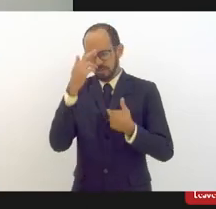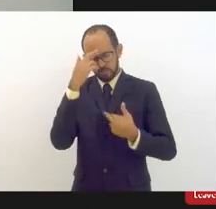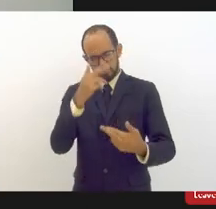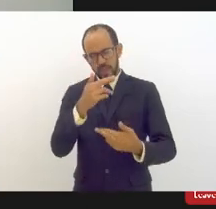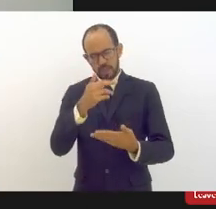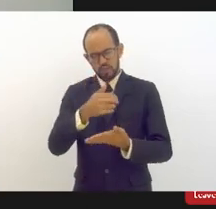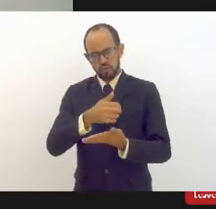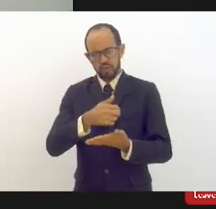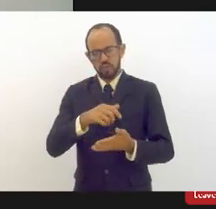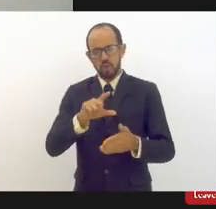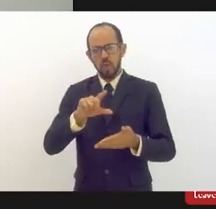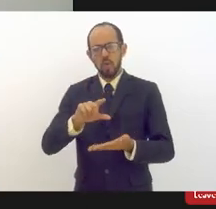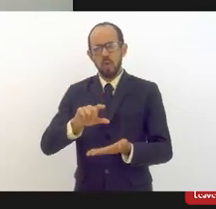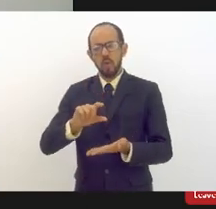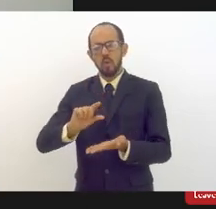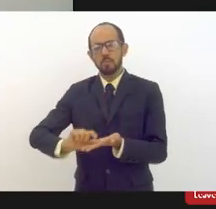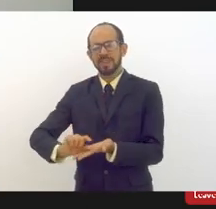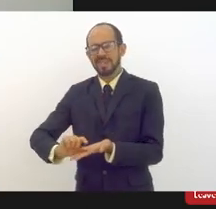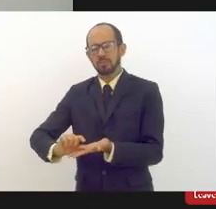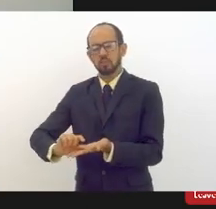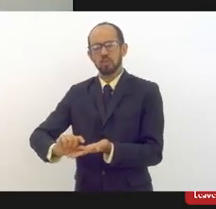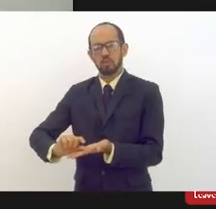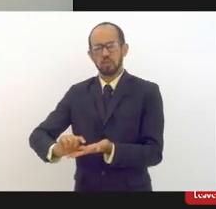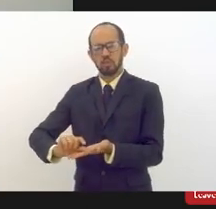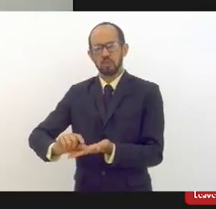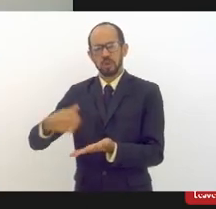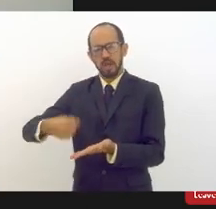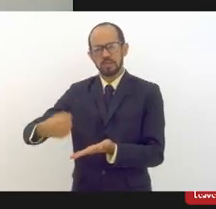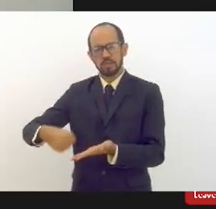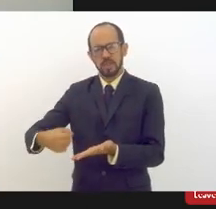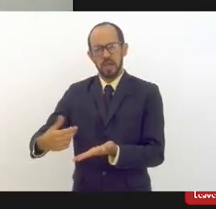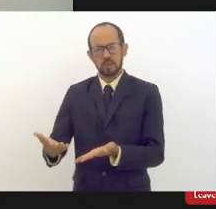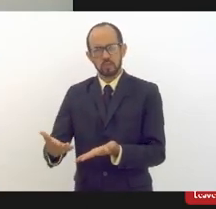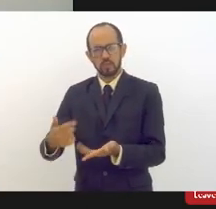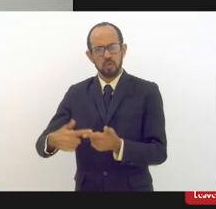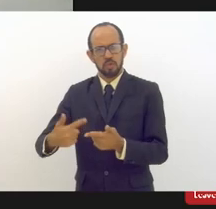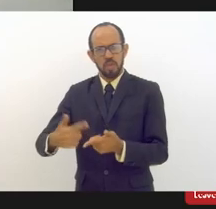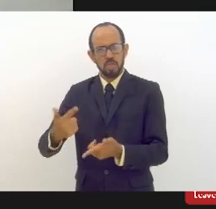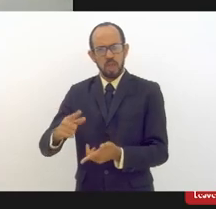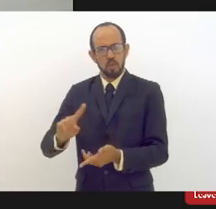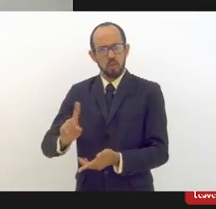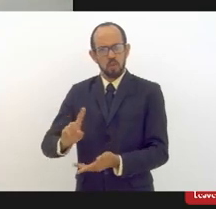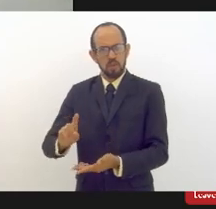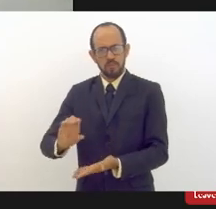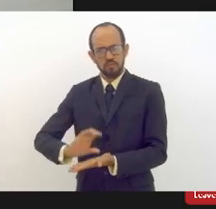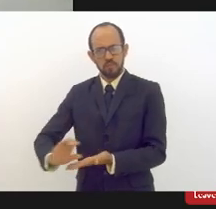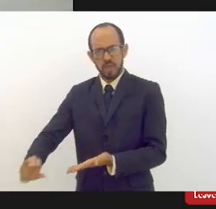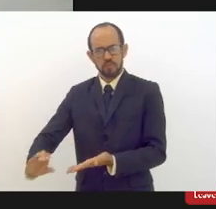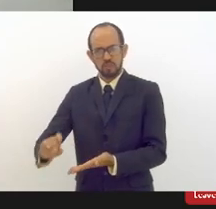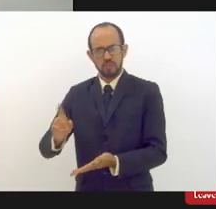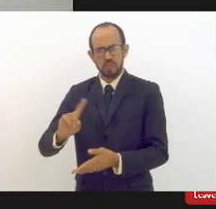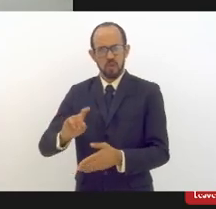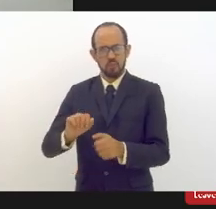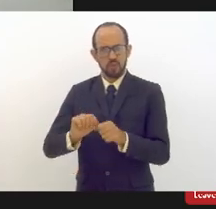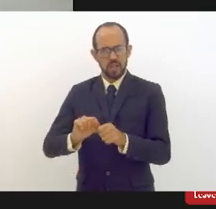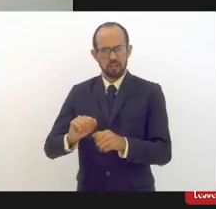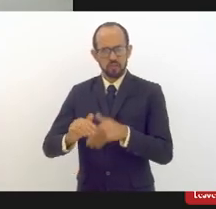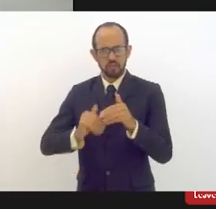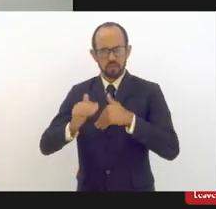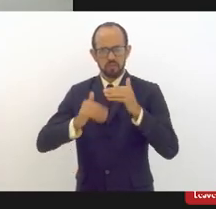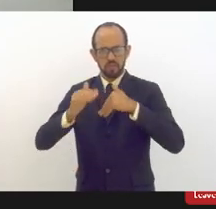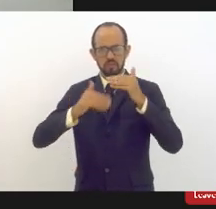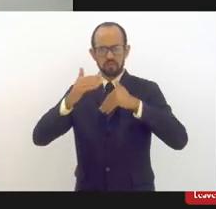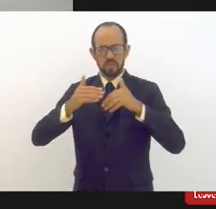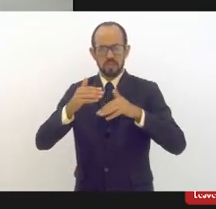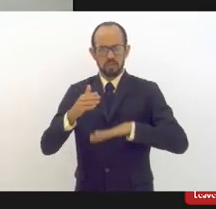E, óbvio, não cumpre o mínimo condicional, porque não investe e não faz um melhor desenvolvimento